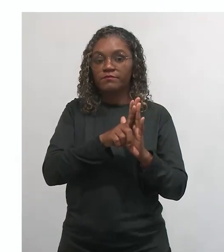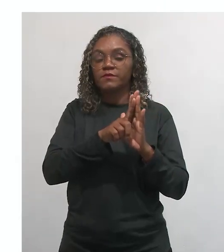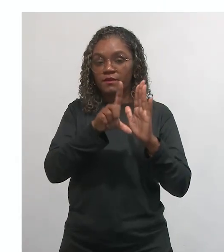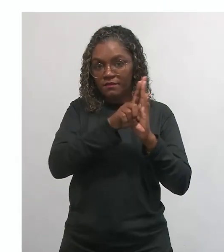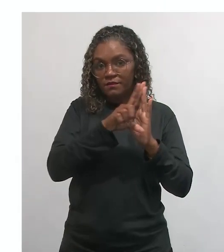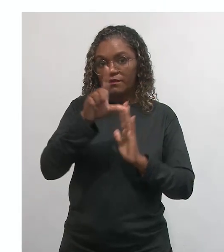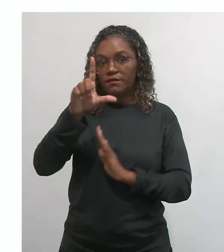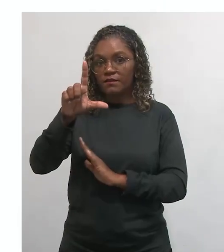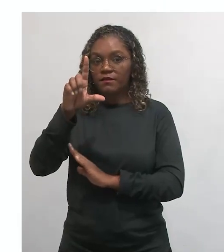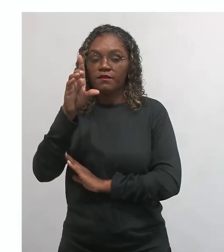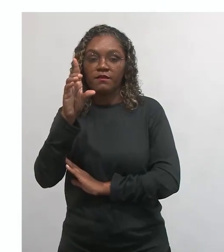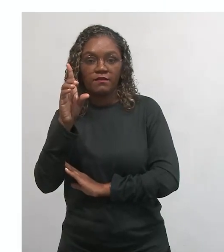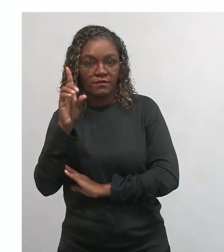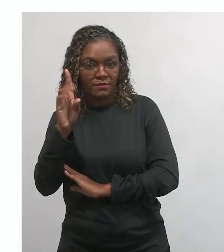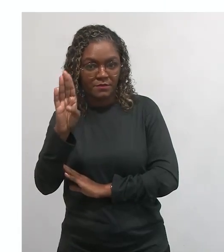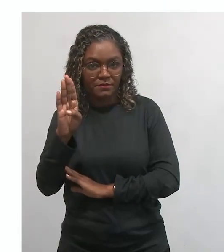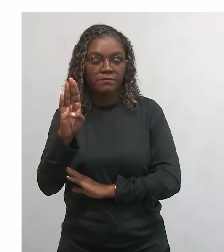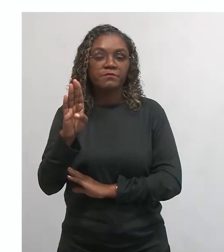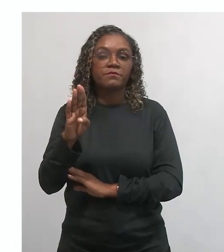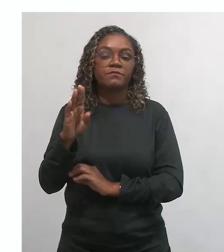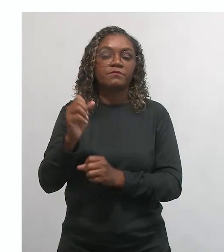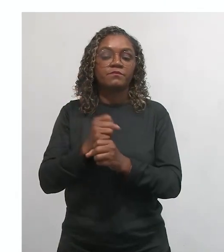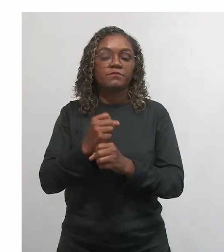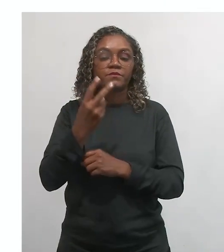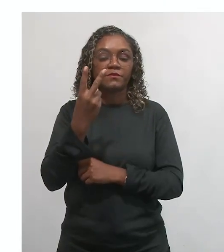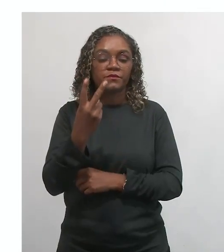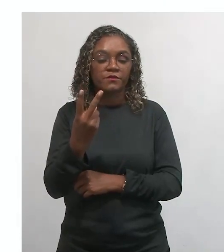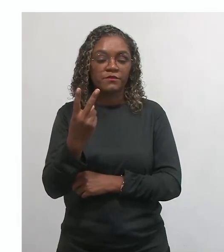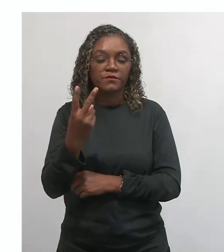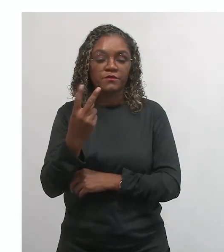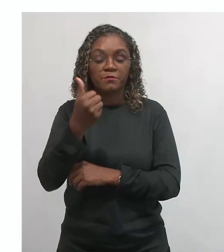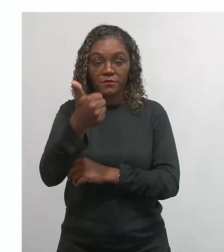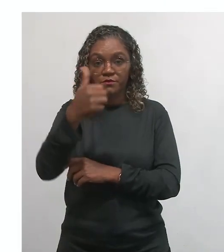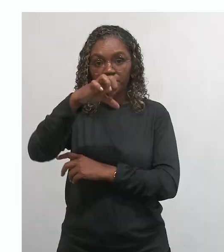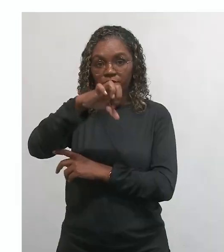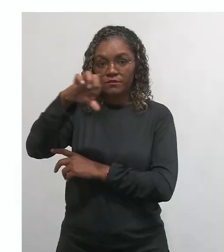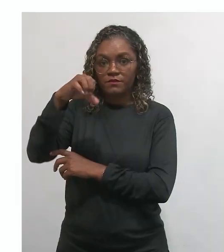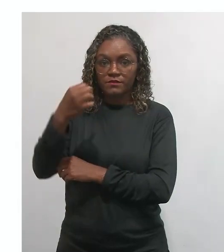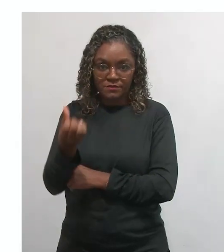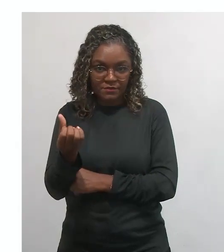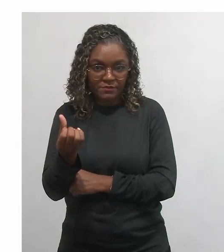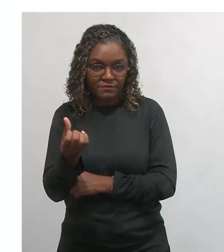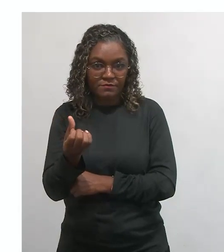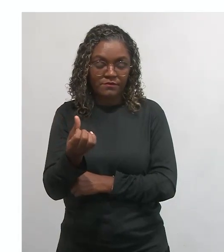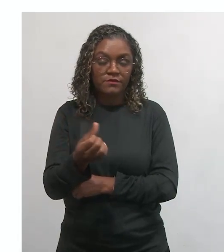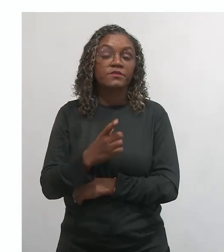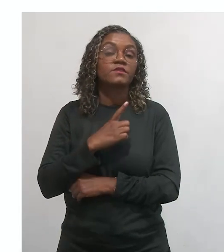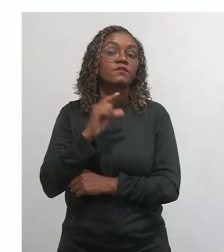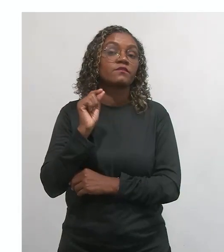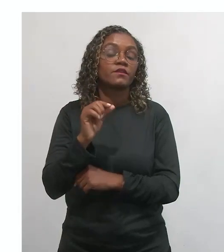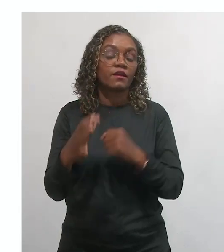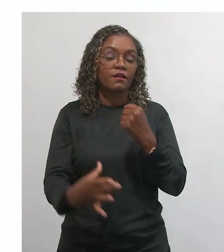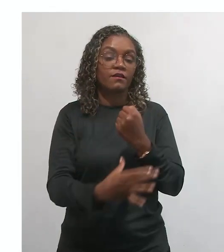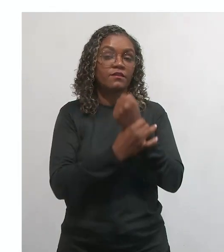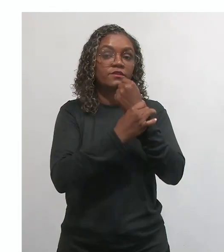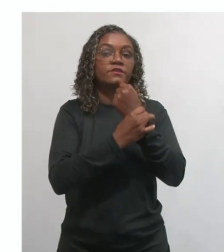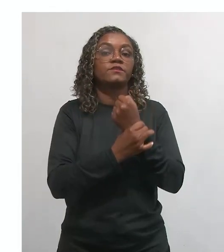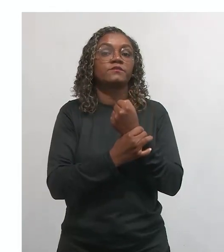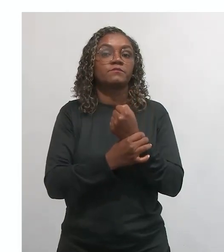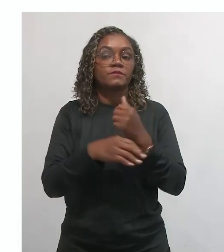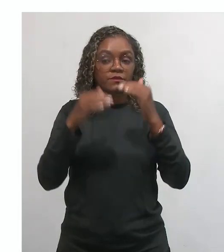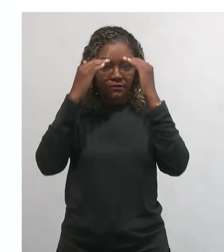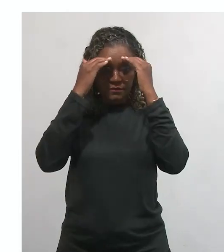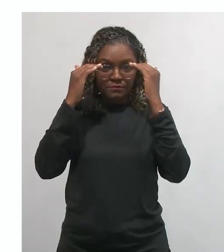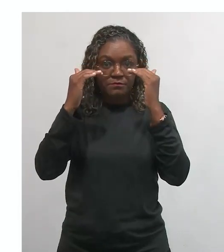da nossa Lei Diretrizes e Bases da Educação 9394, de 20 de dezembro de 1996,